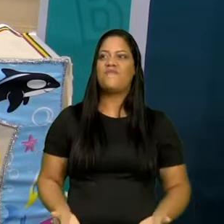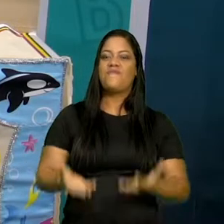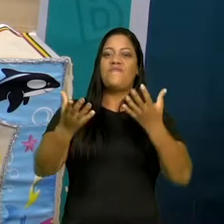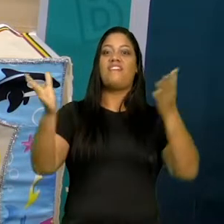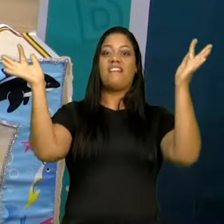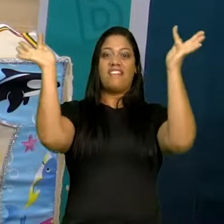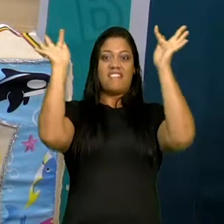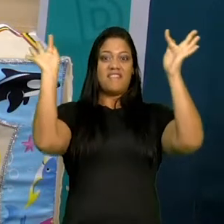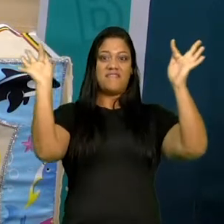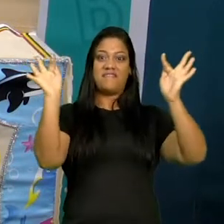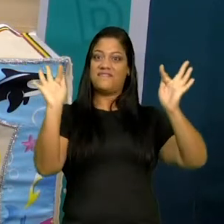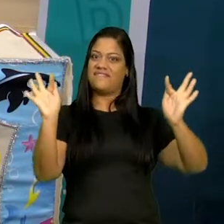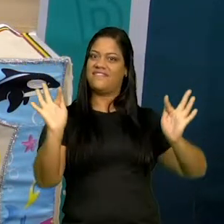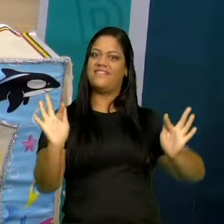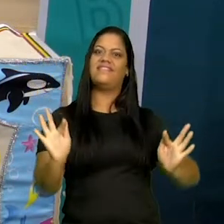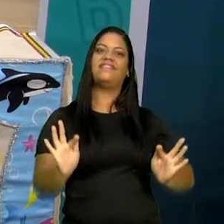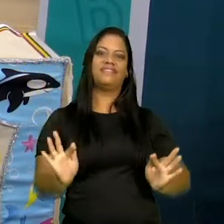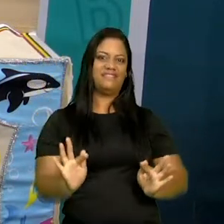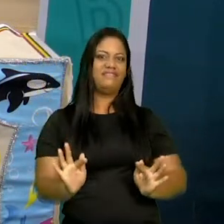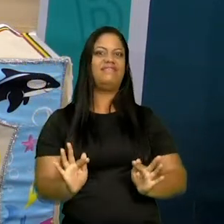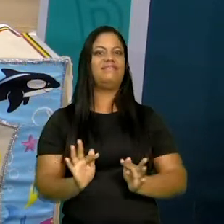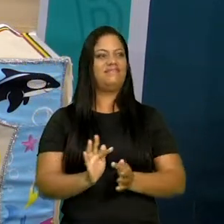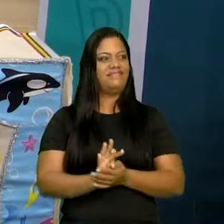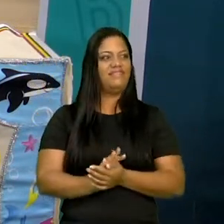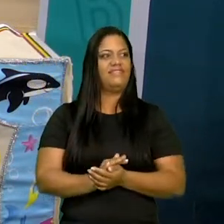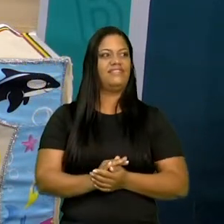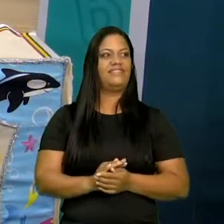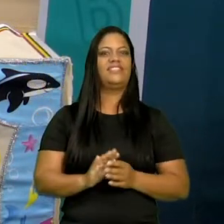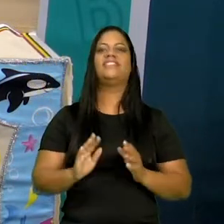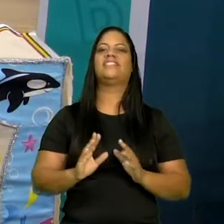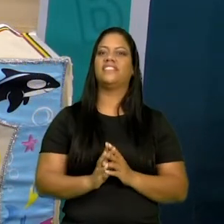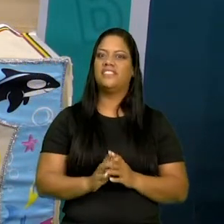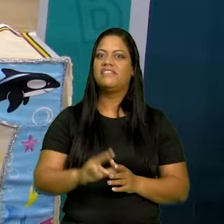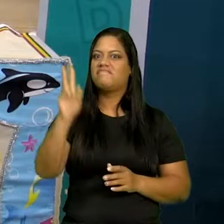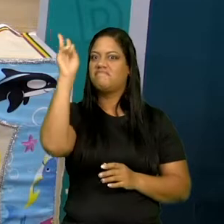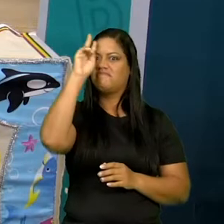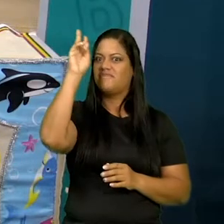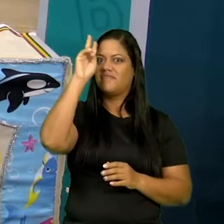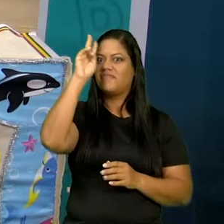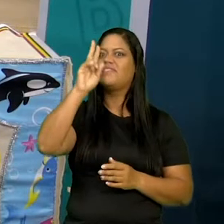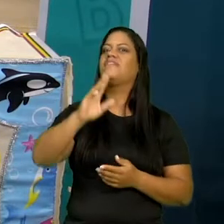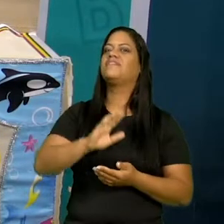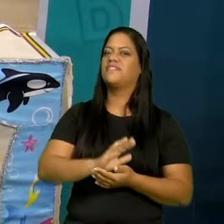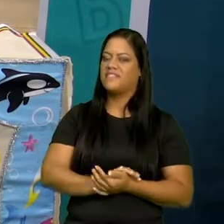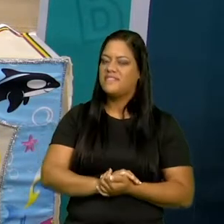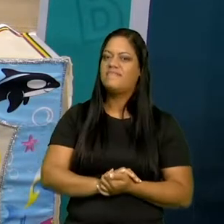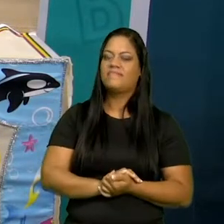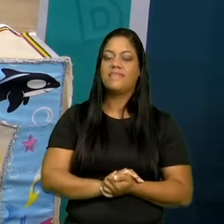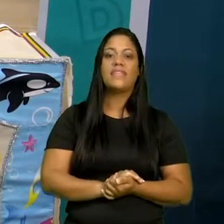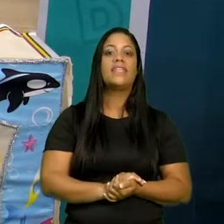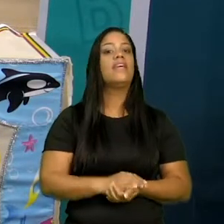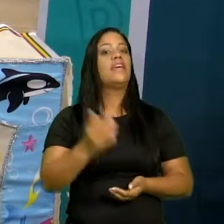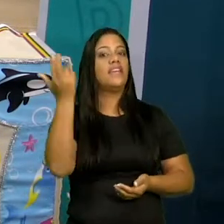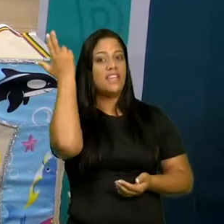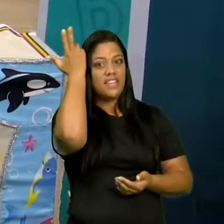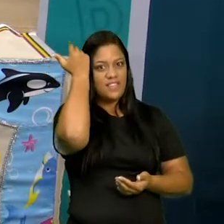Imagino. Uma festa. Criança, que essa festa ficou na história. E a